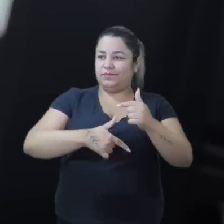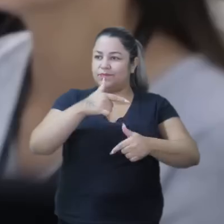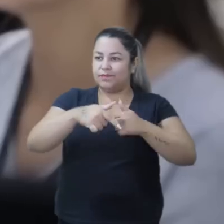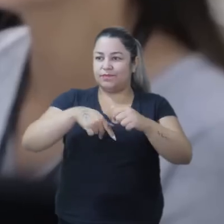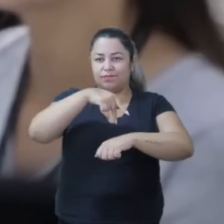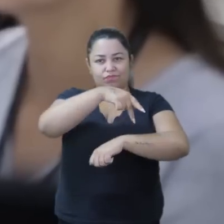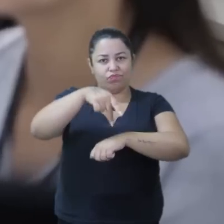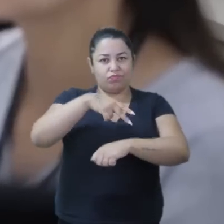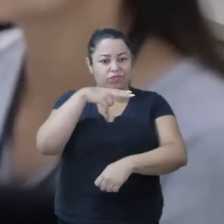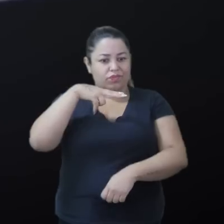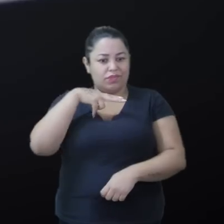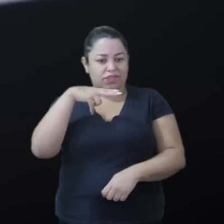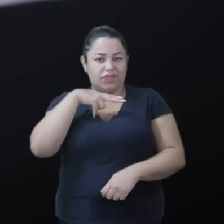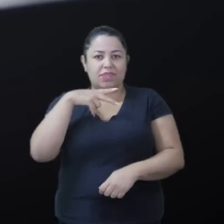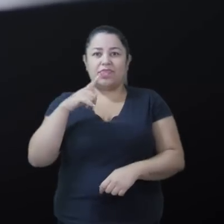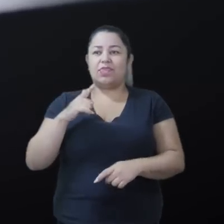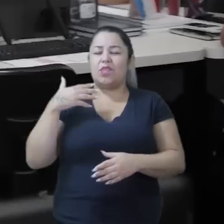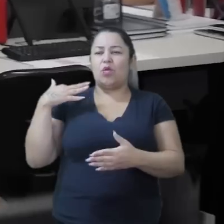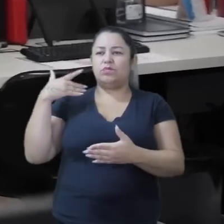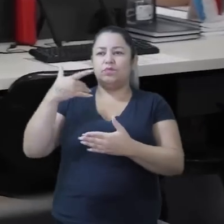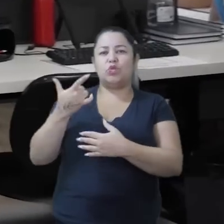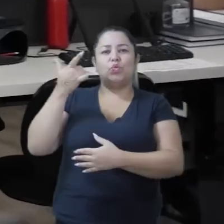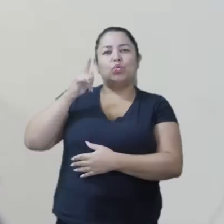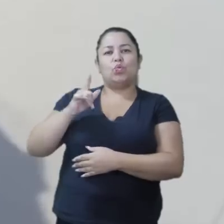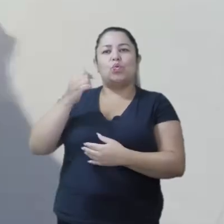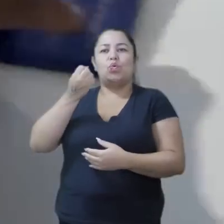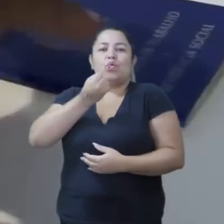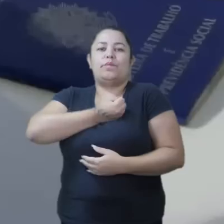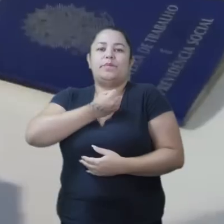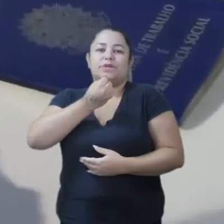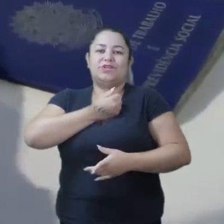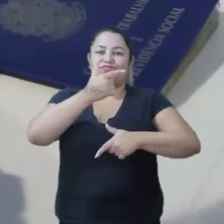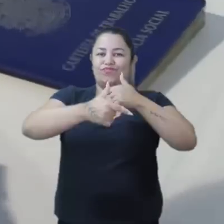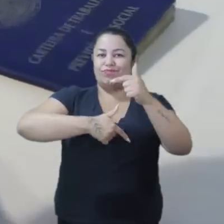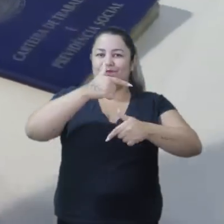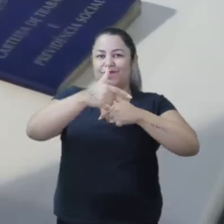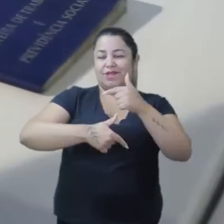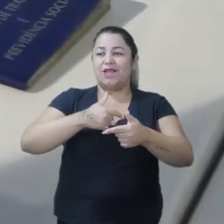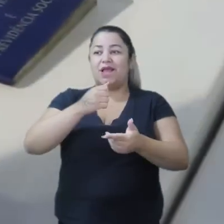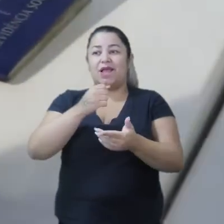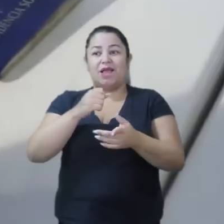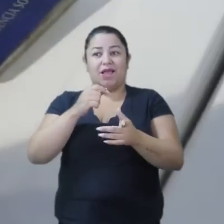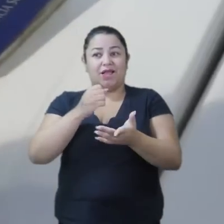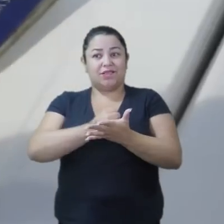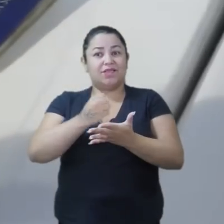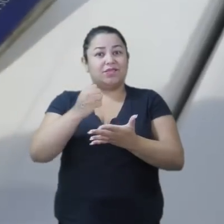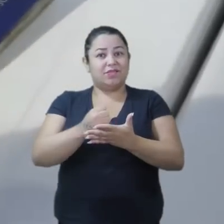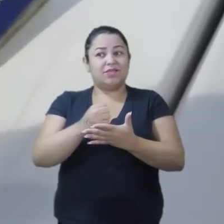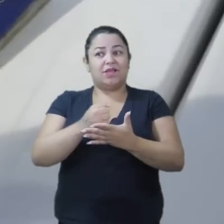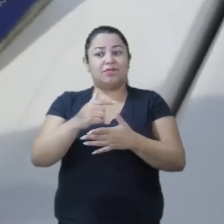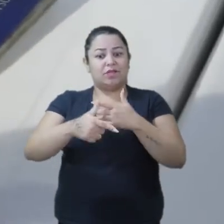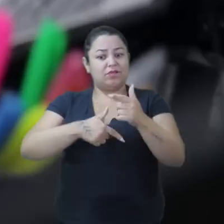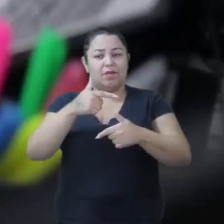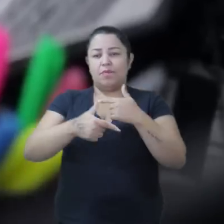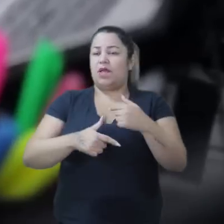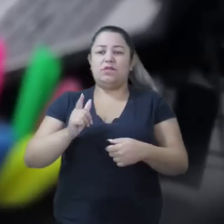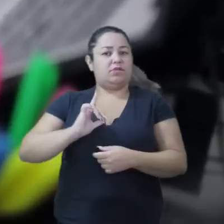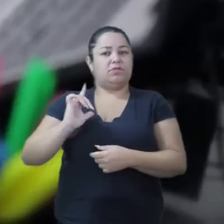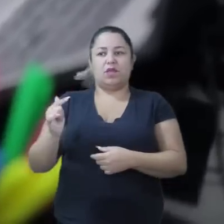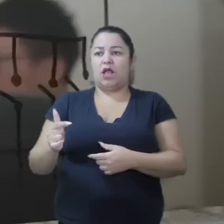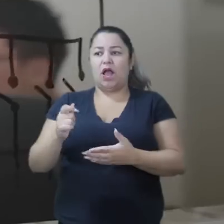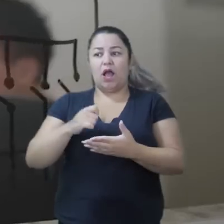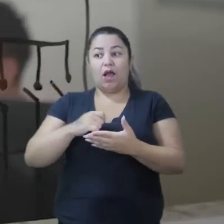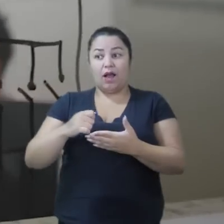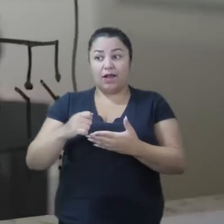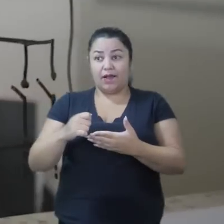setor privado, houve recordes tanto no número de empregados com carteira quanto dos que trabalham sem carteira assinada.